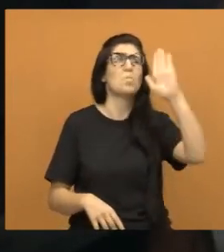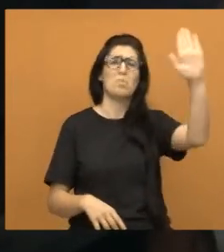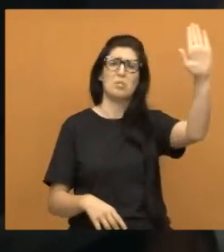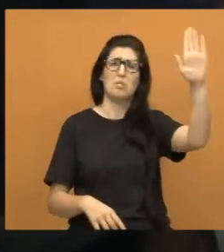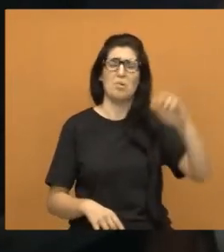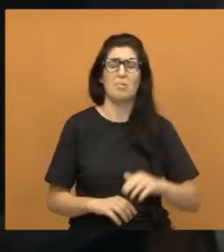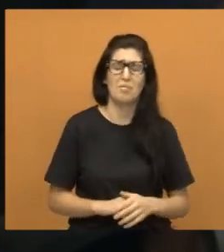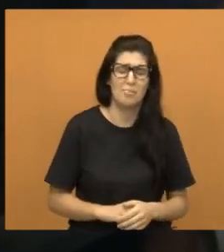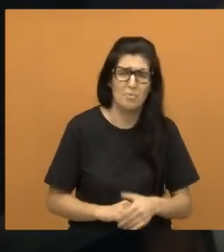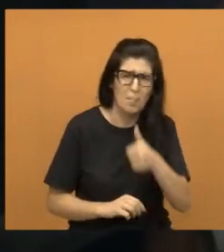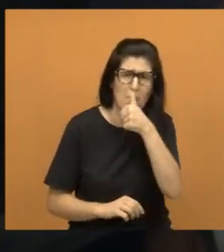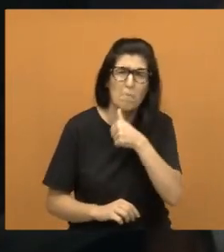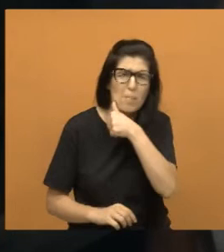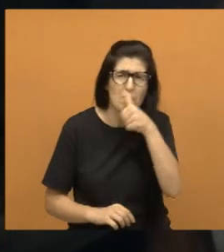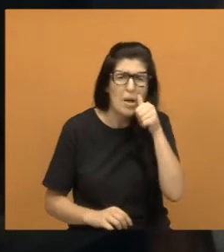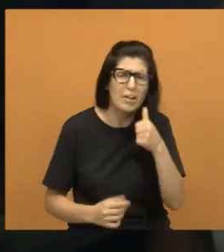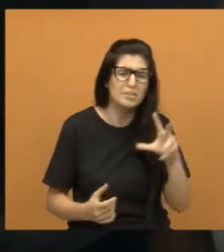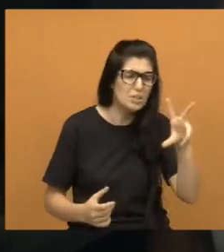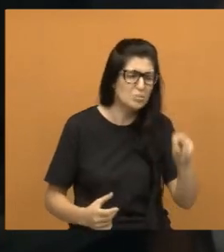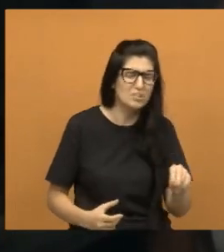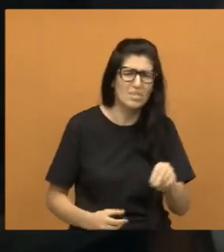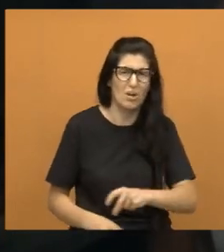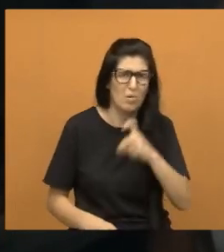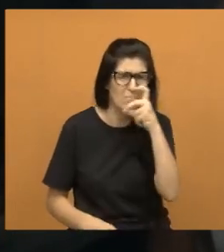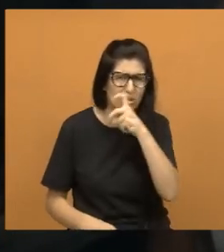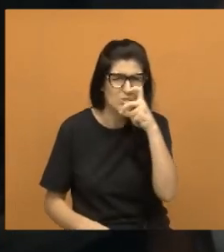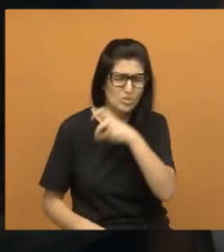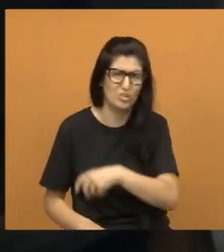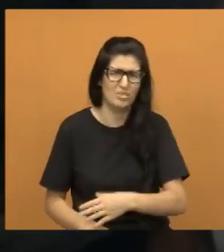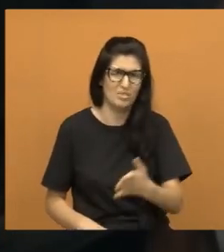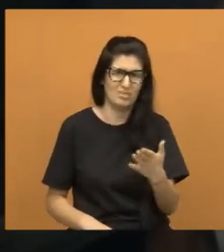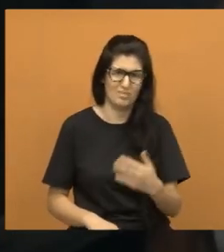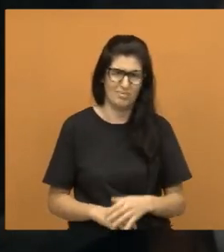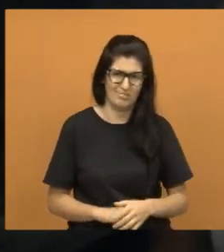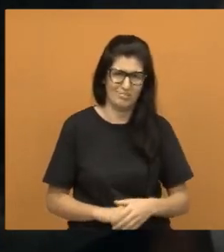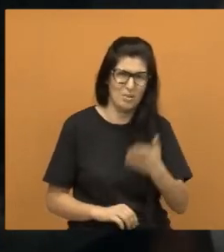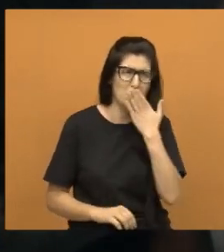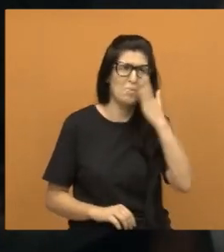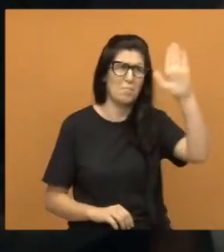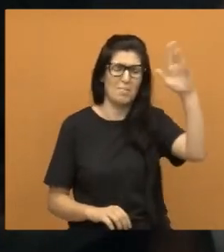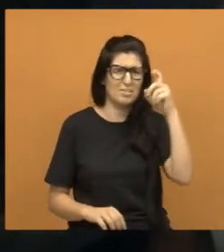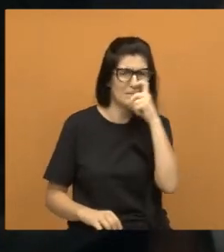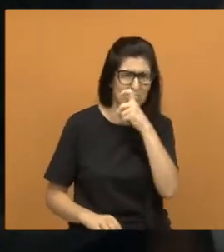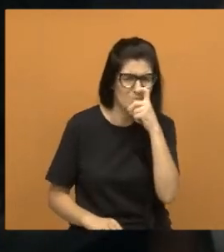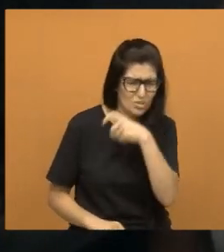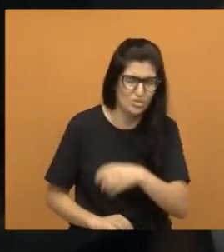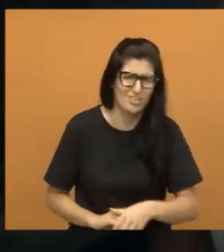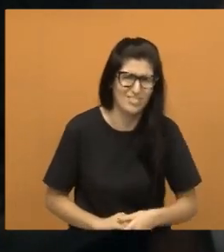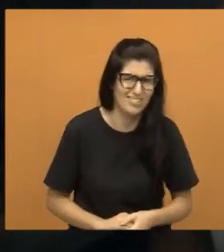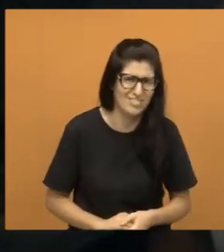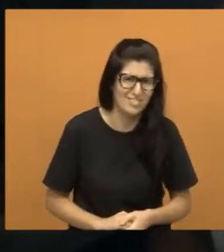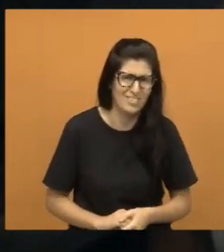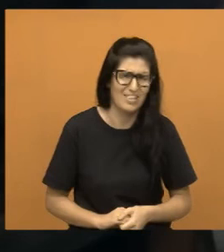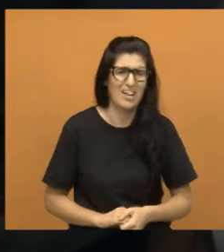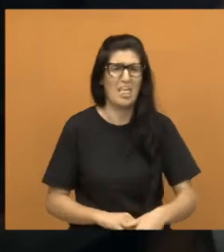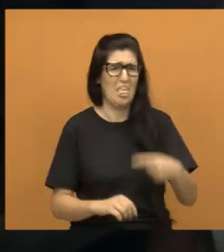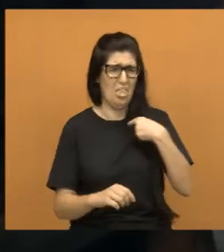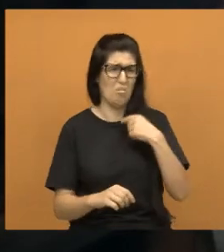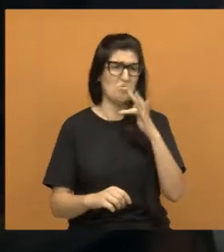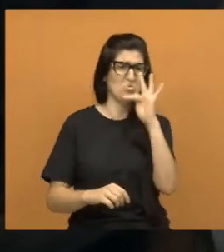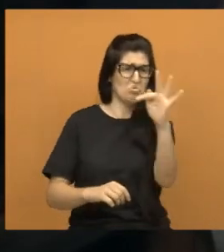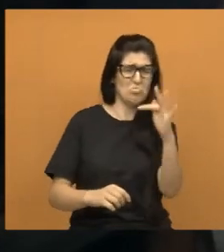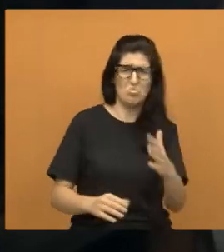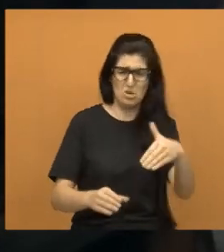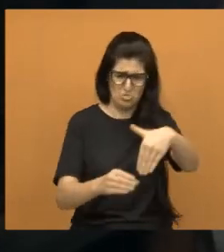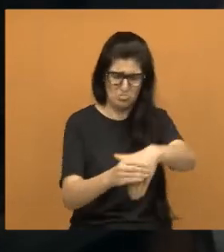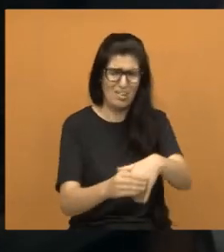fazem, ilude o munícipe, ilude ele lá, fala assim, não, eu vou lá e vou te ajudar,